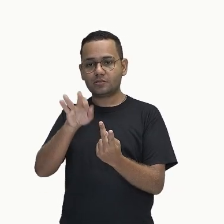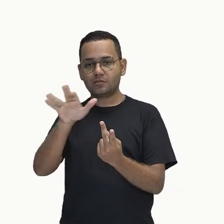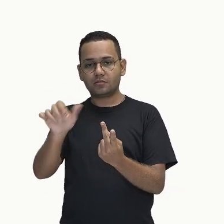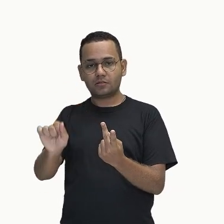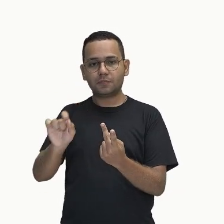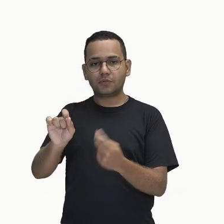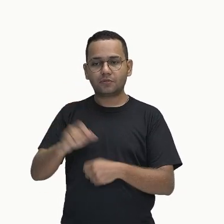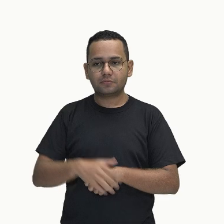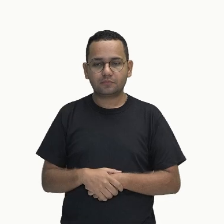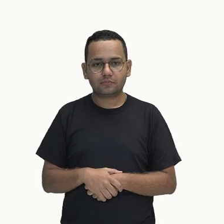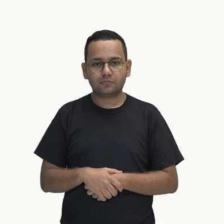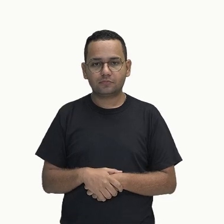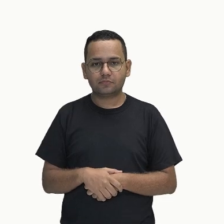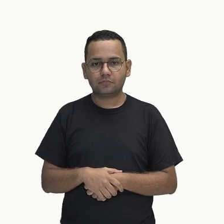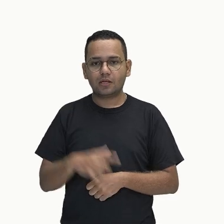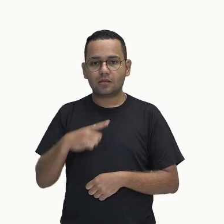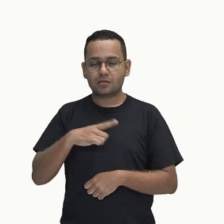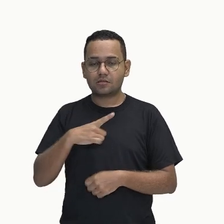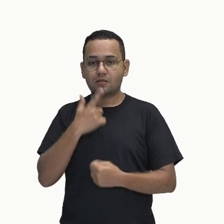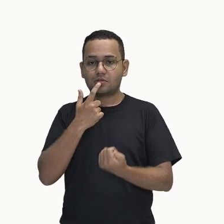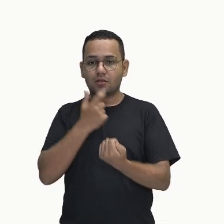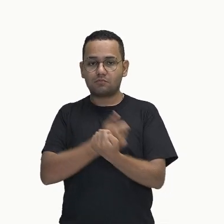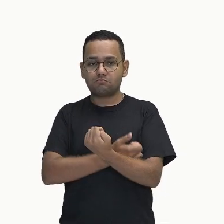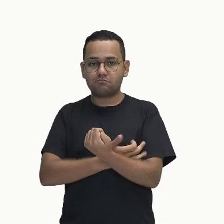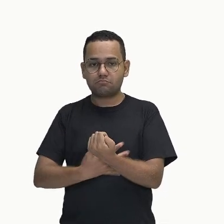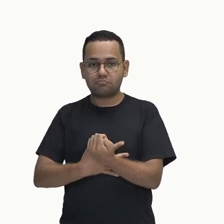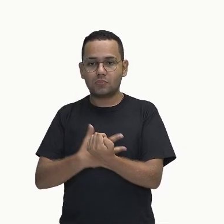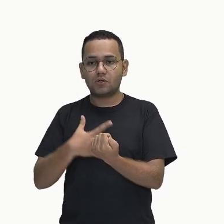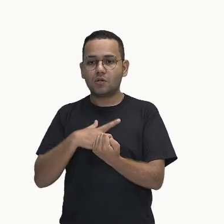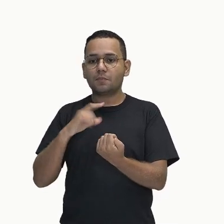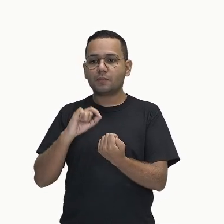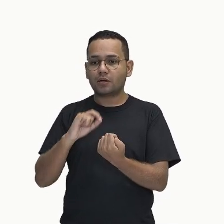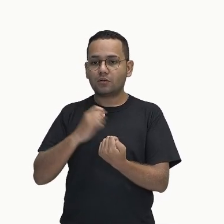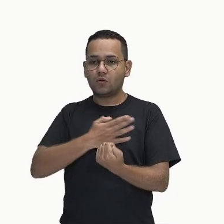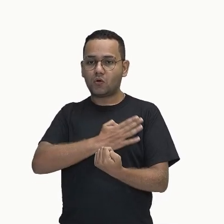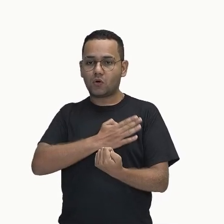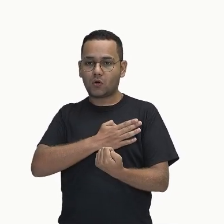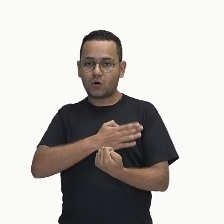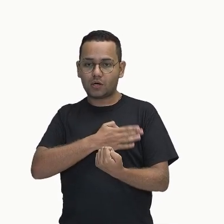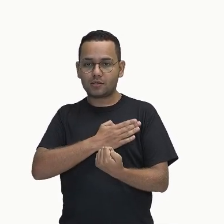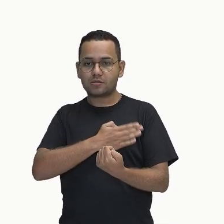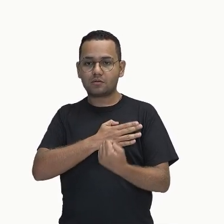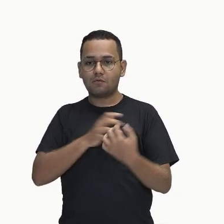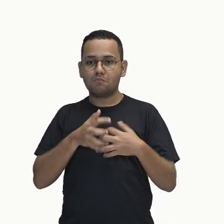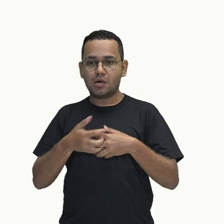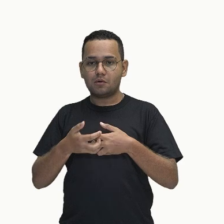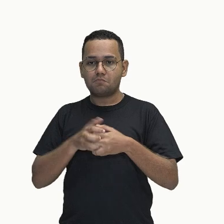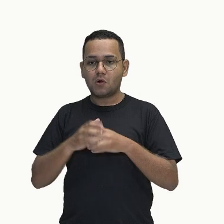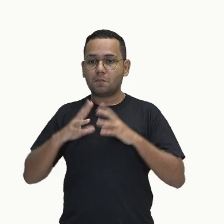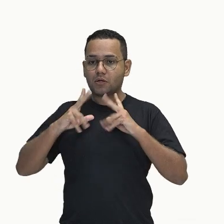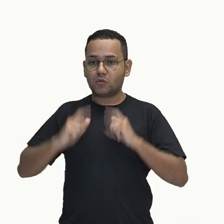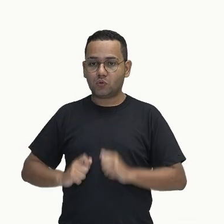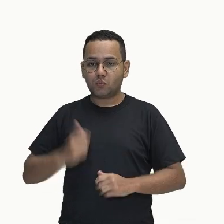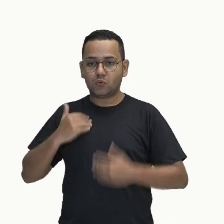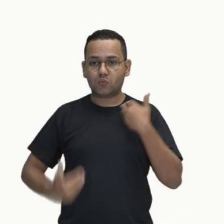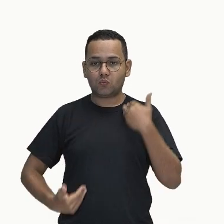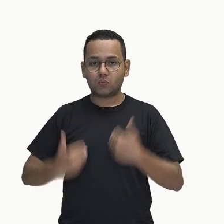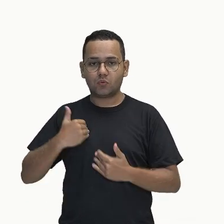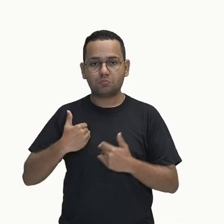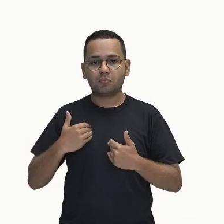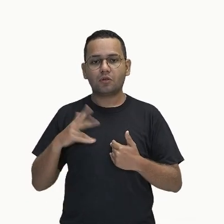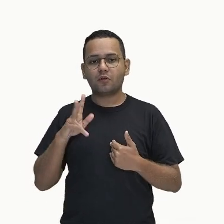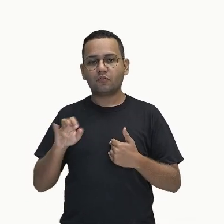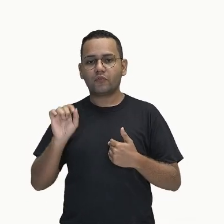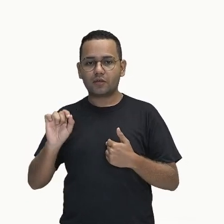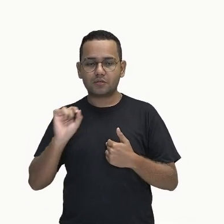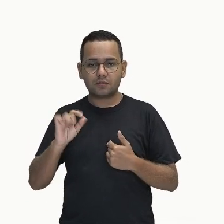pelo bombeamento de sangue a partir do coração para todo o corpo. Possui a função de levar